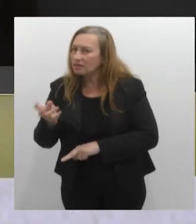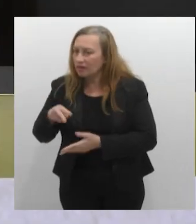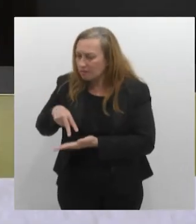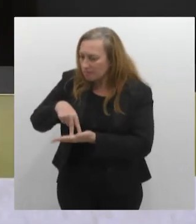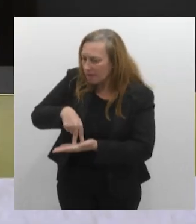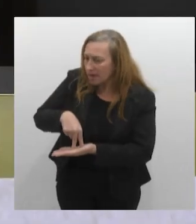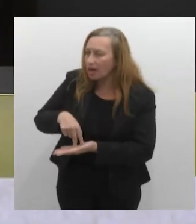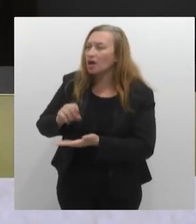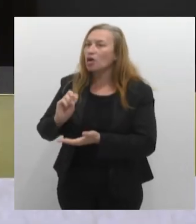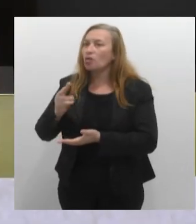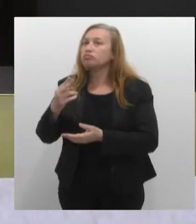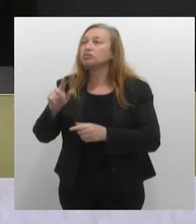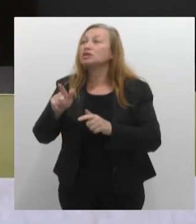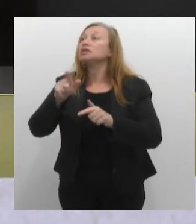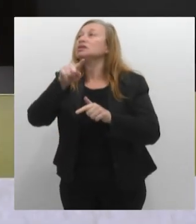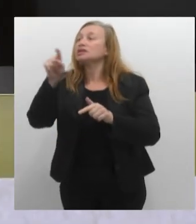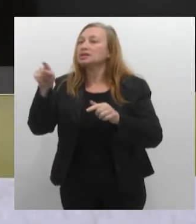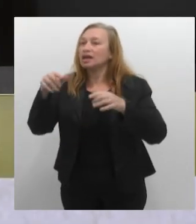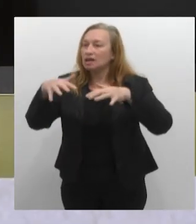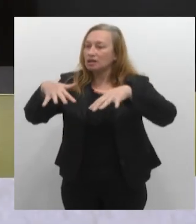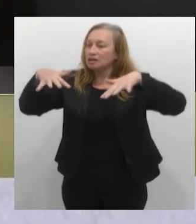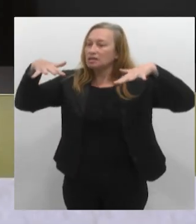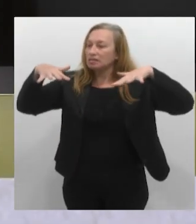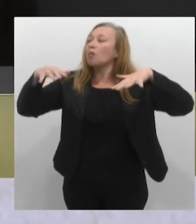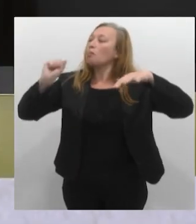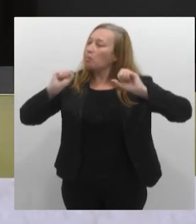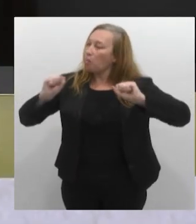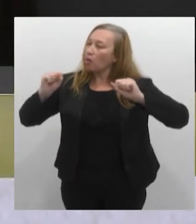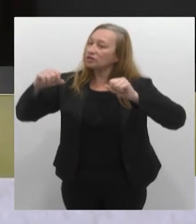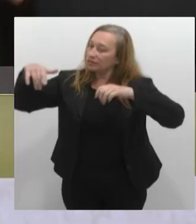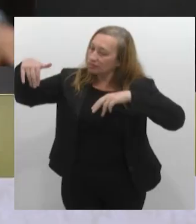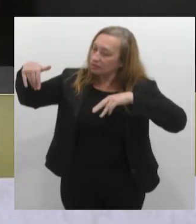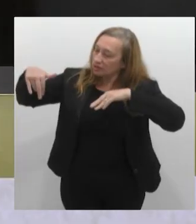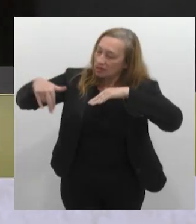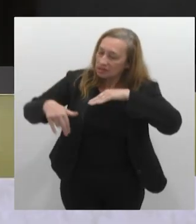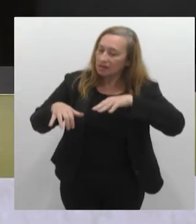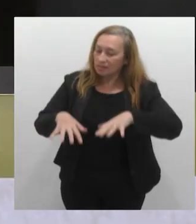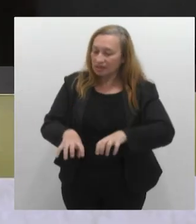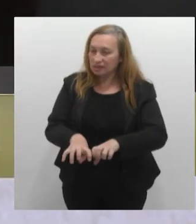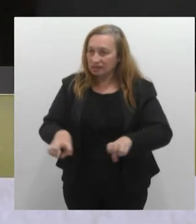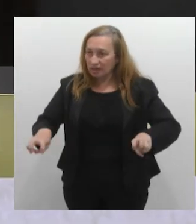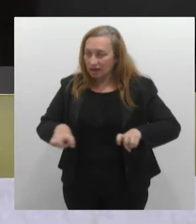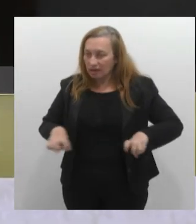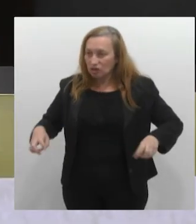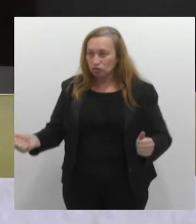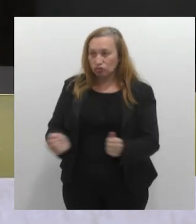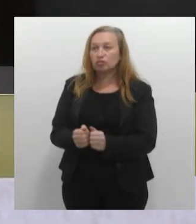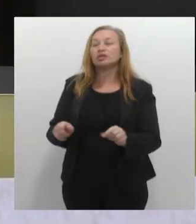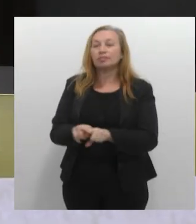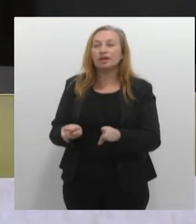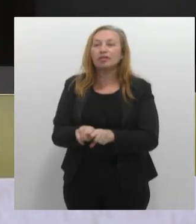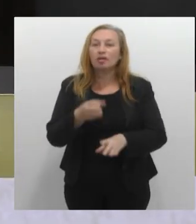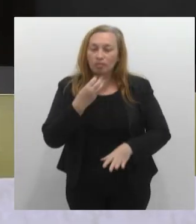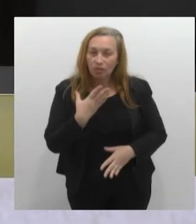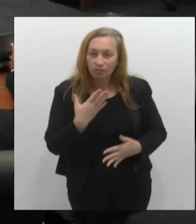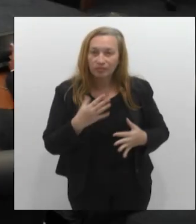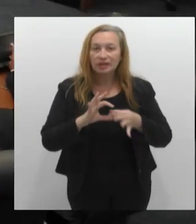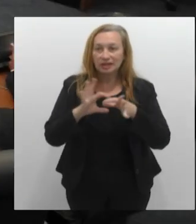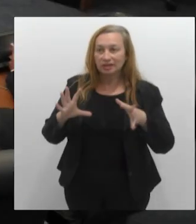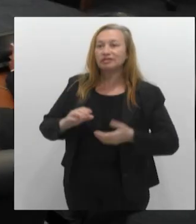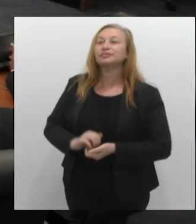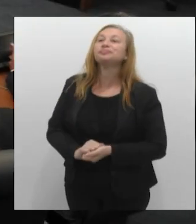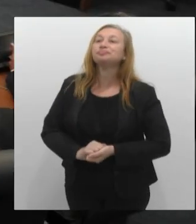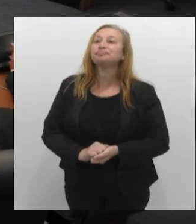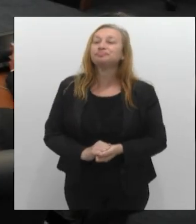aqui em cima também, quiser sentar aqui, pode ocupar essas cadeiras aqui, por favor, tá bom? Fiquem à vontade.